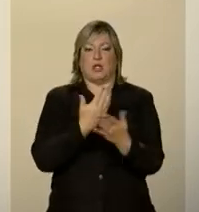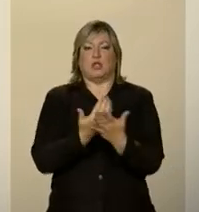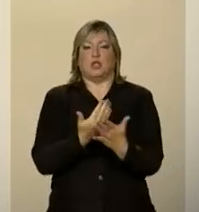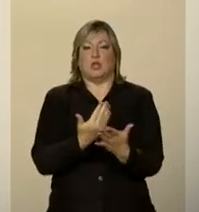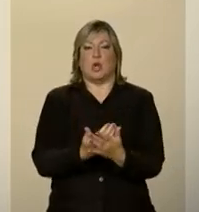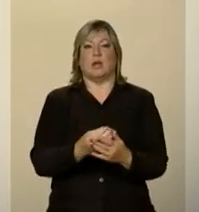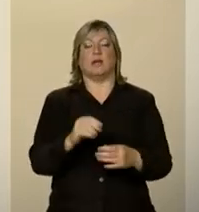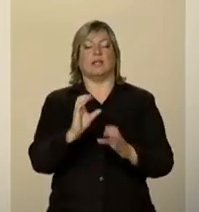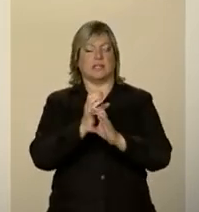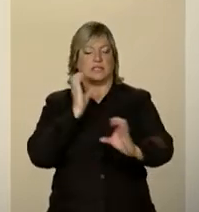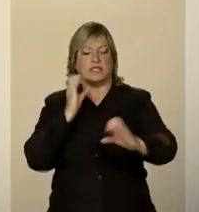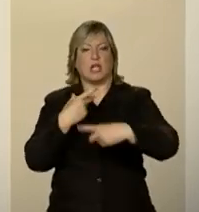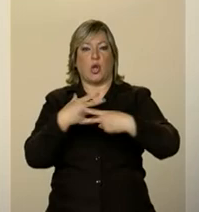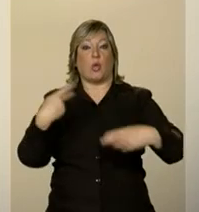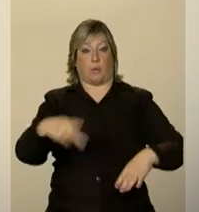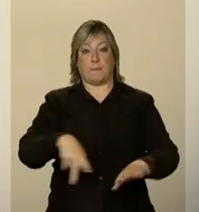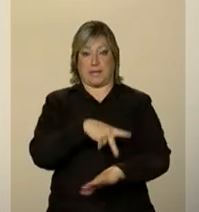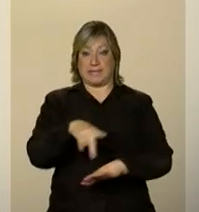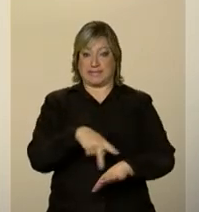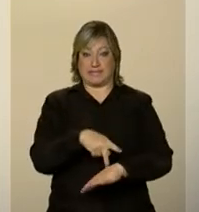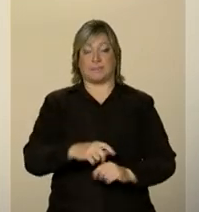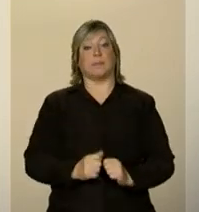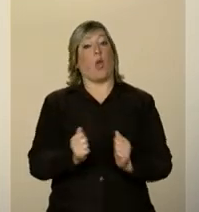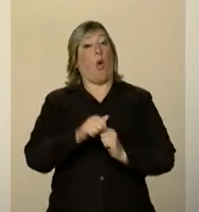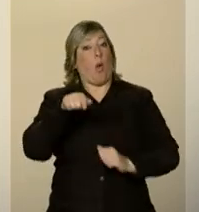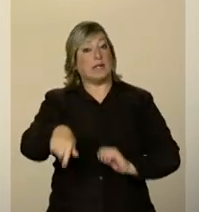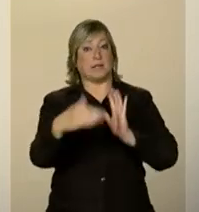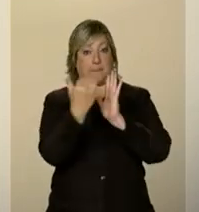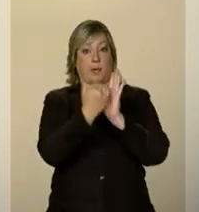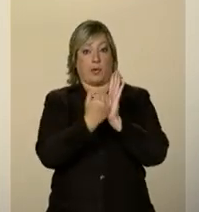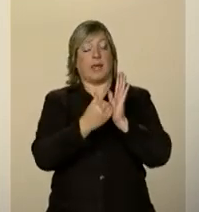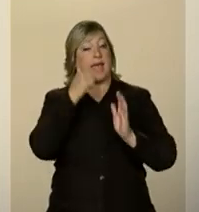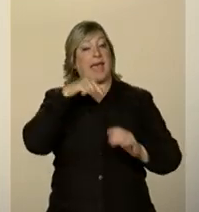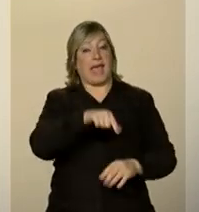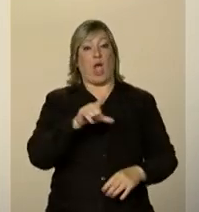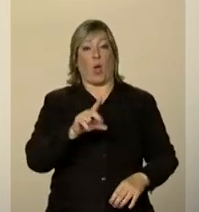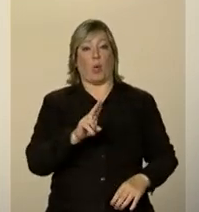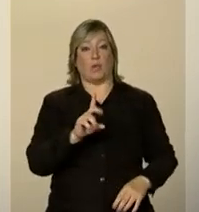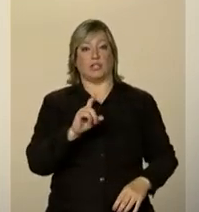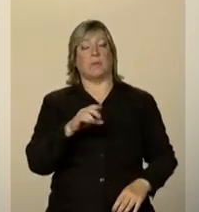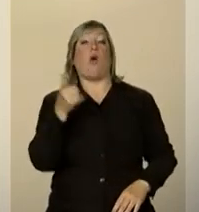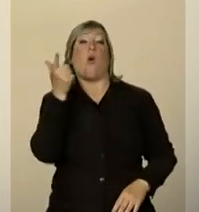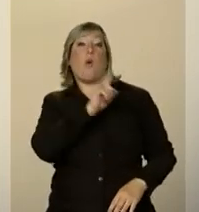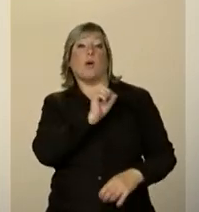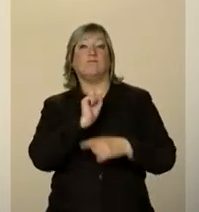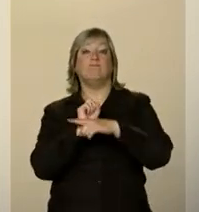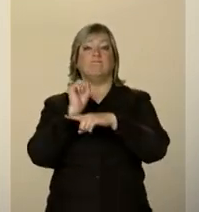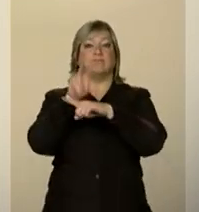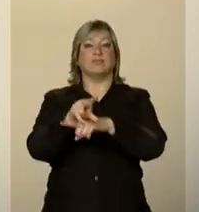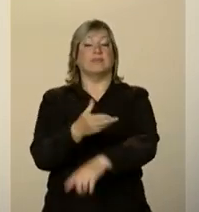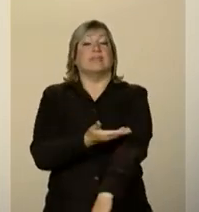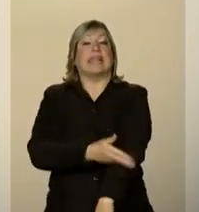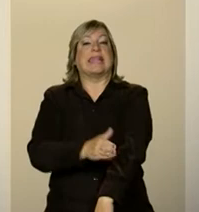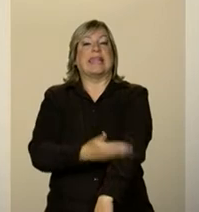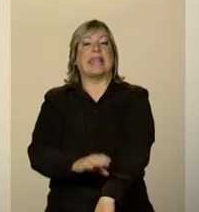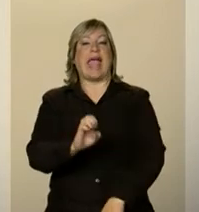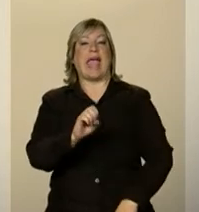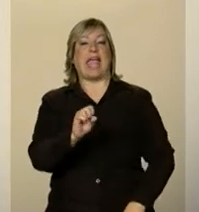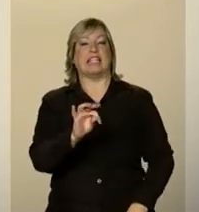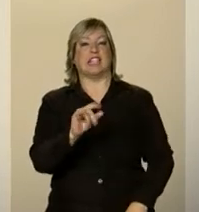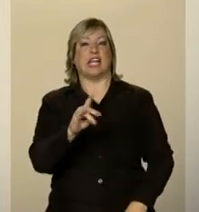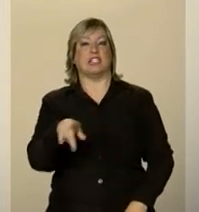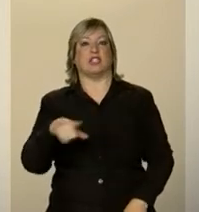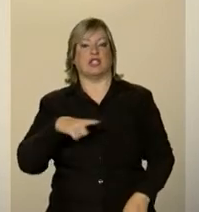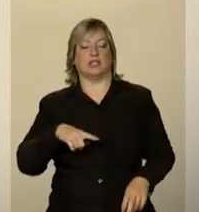escolas de engenharia do país como Ciência sem Fronteiras Luciano A Ludmila conseguiu um estágio em o